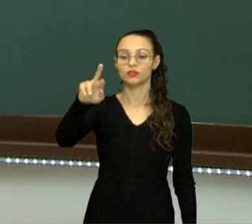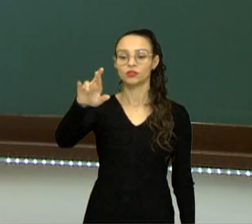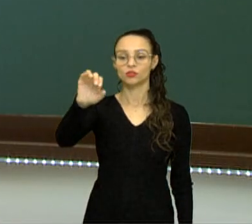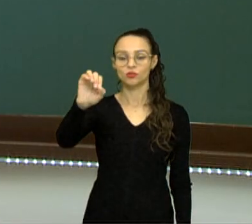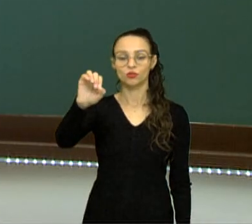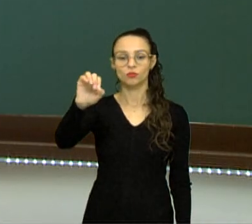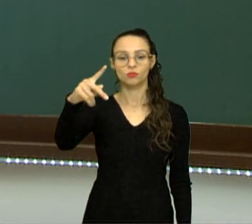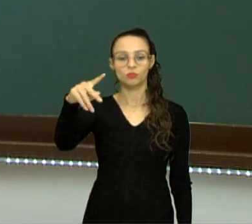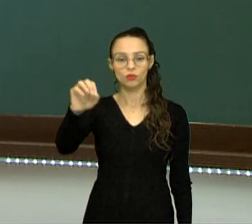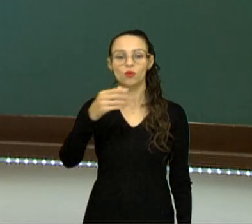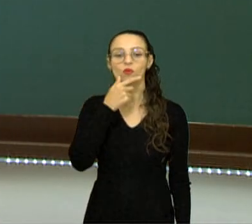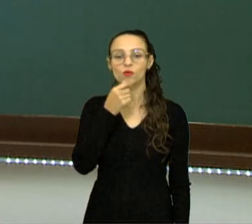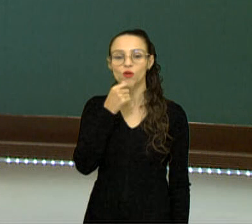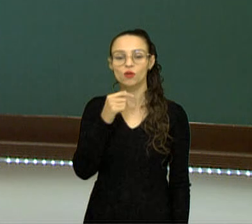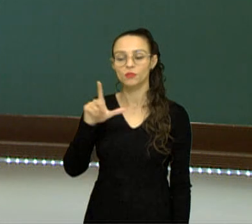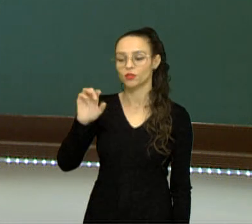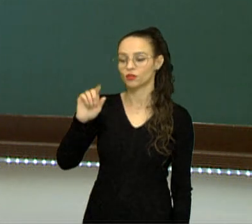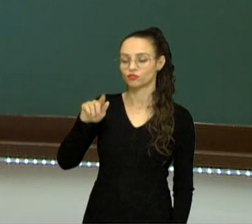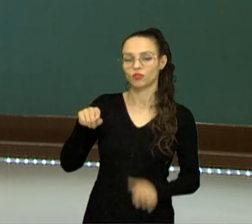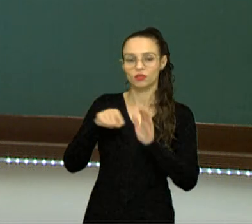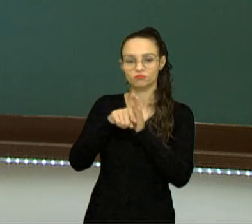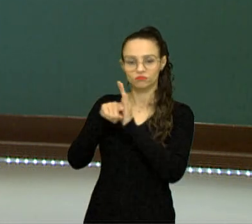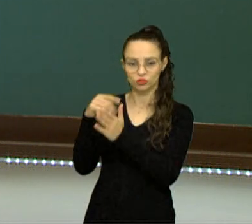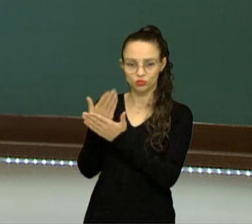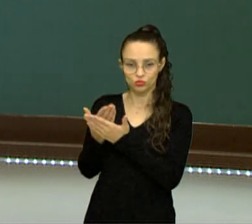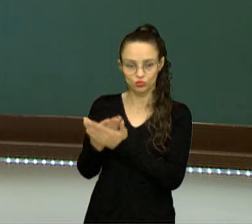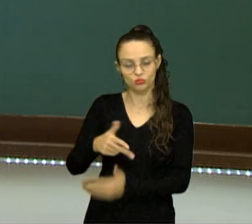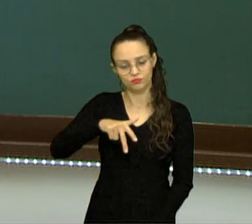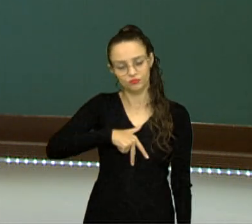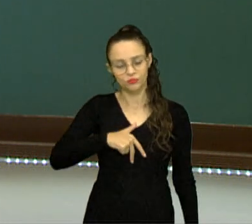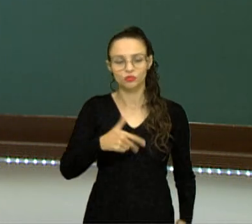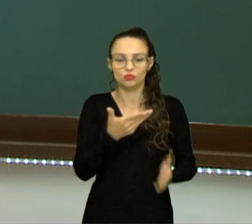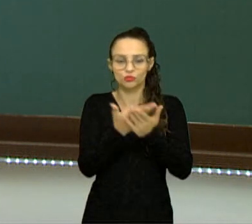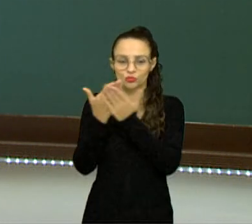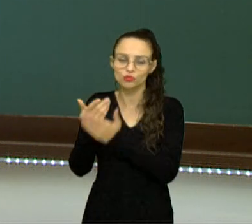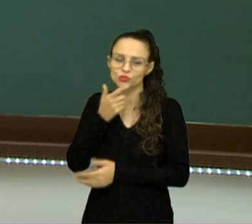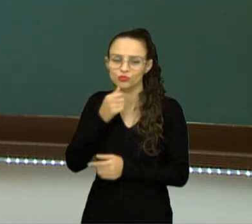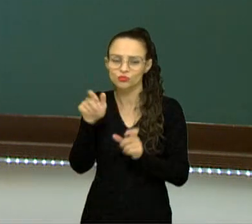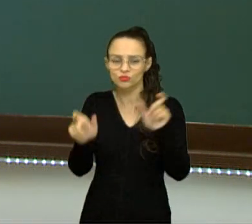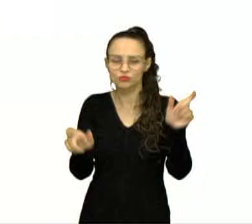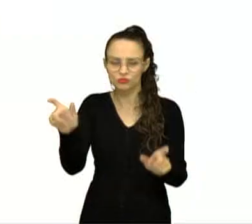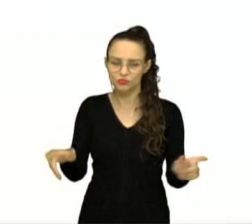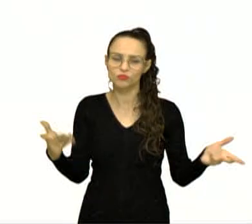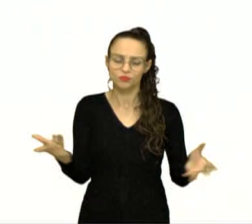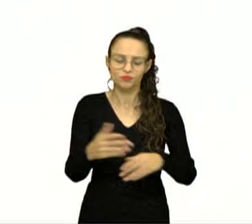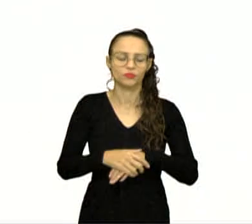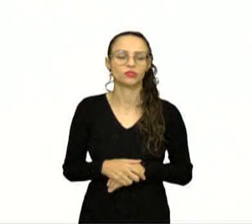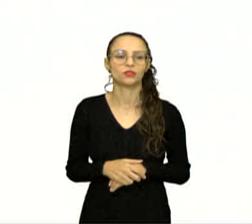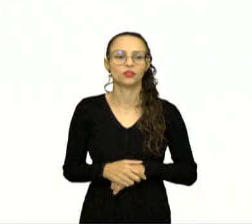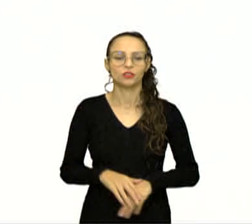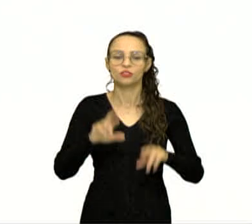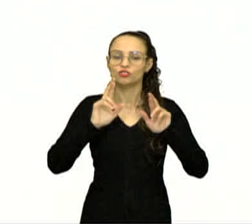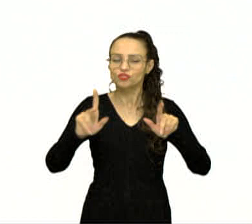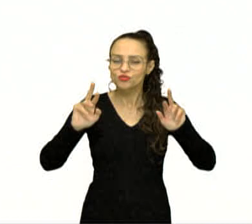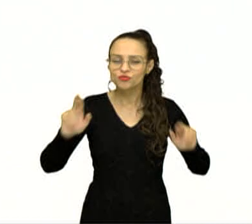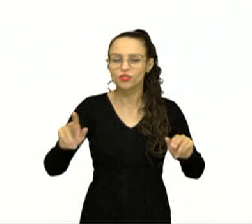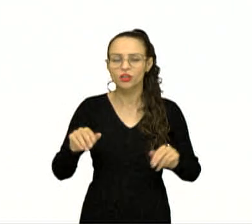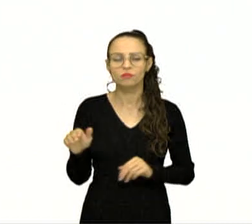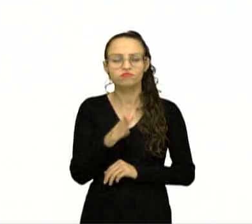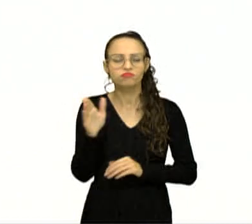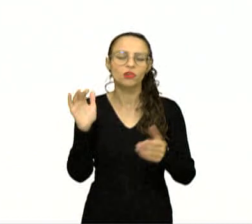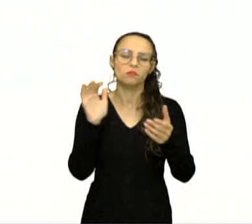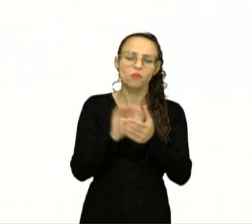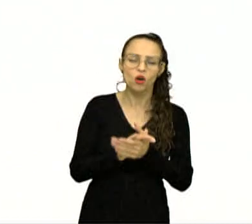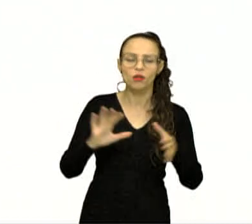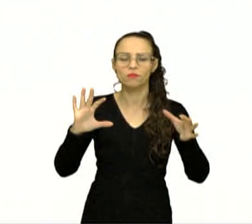homem, lógica, estudo homem. Antropô, homem. As diferentes migrações, trânsitos, guerras, casamentos,